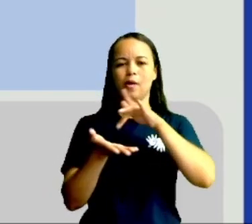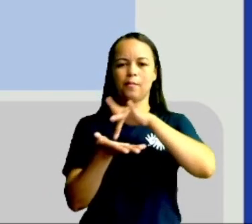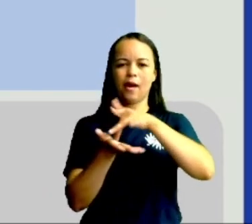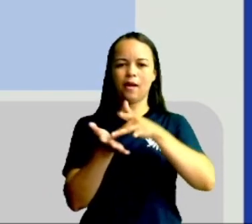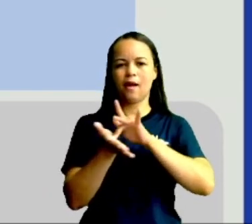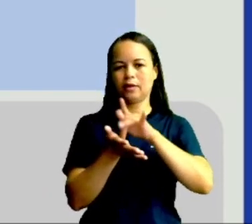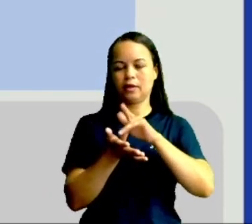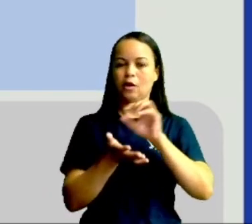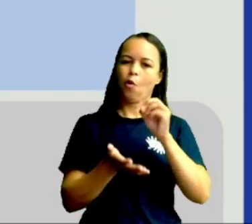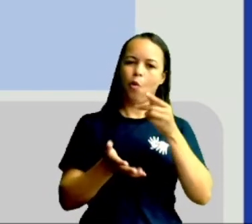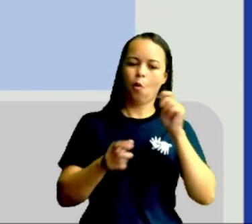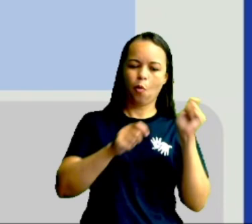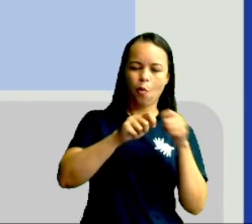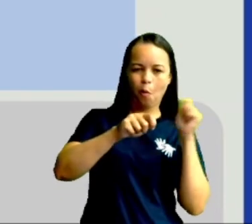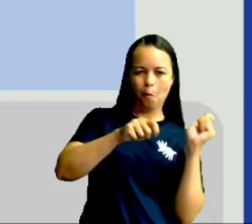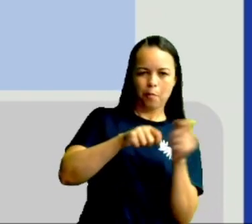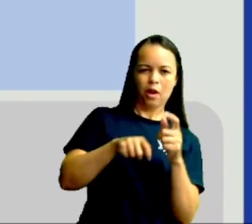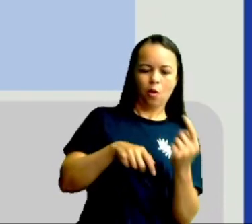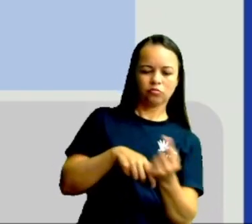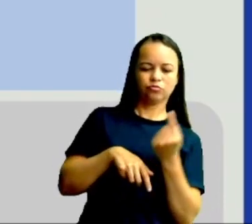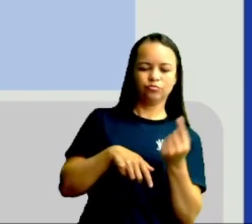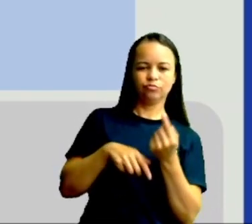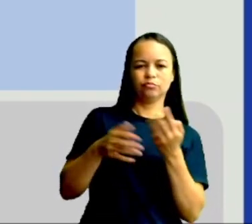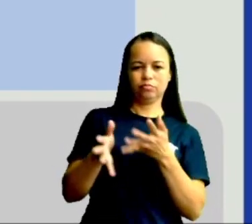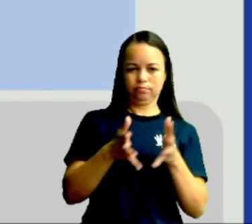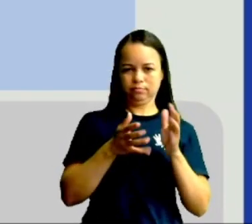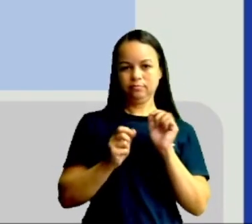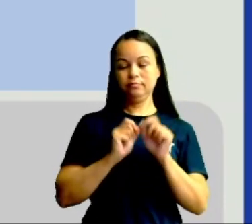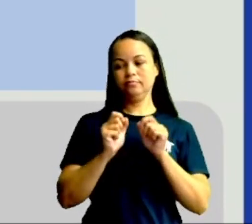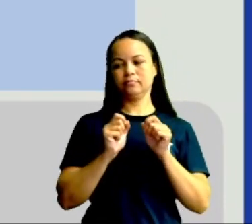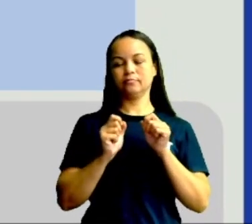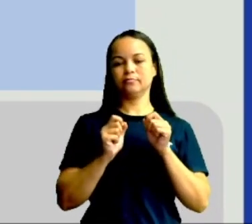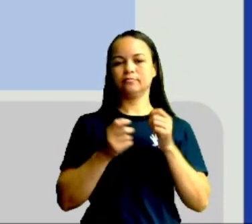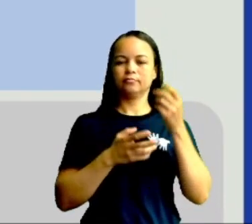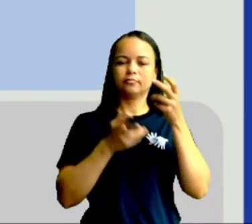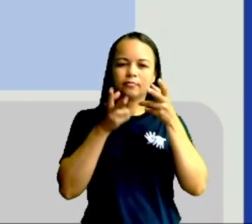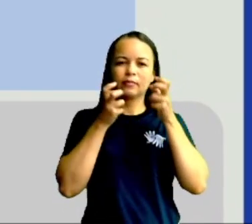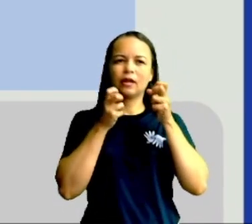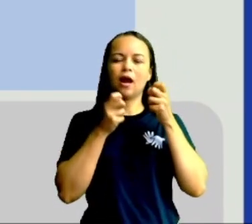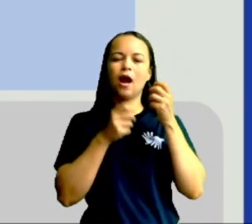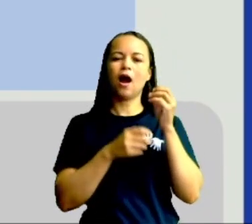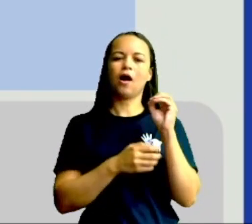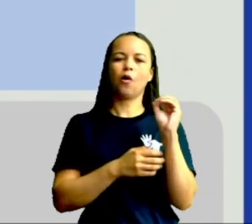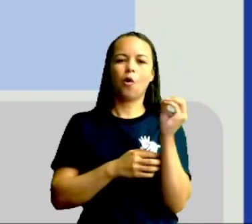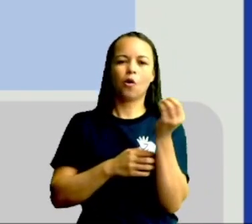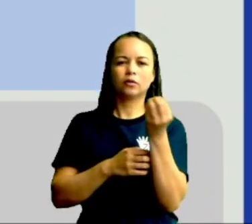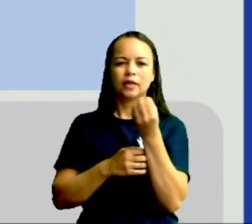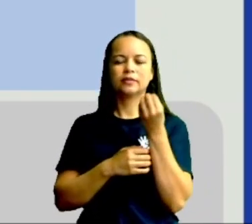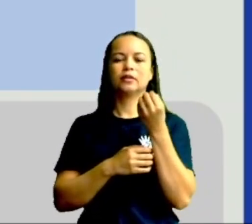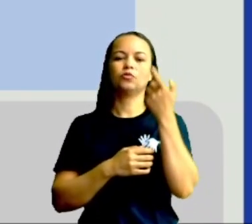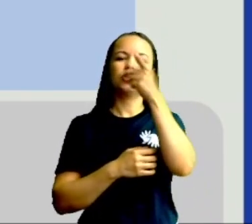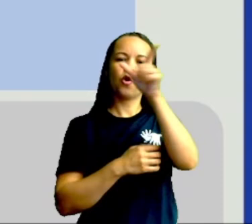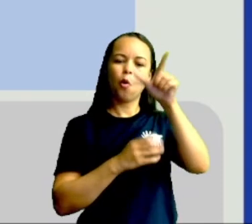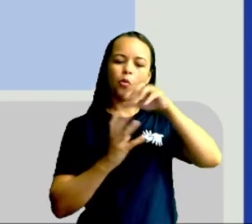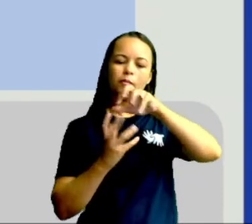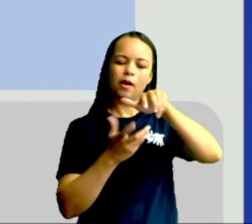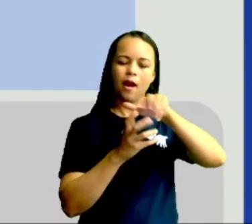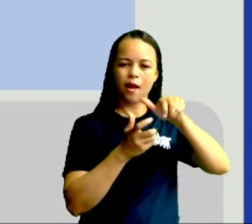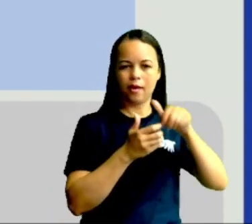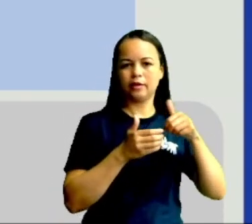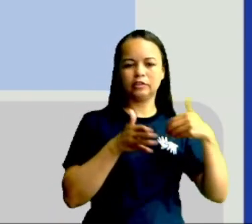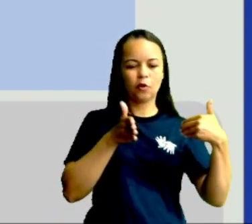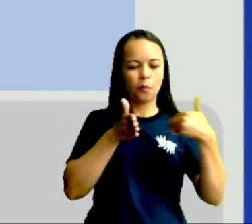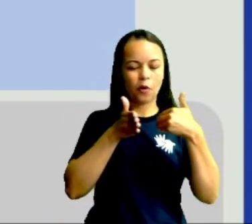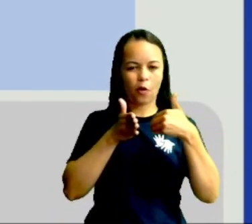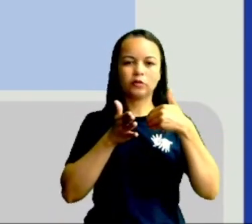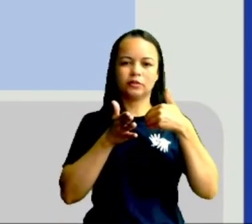Vimos também um pouquinho, né, aprendemos também sobre a rotação dos outros planetas do sistema solar, né, que são os nossos vizinhos,